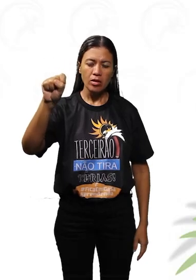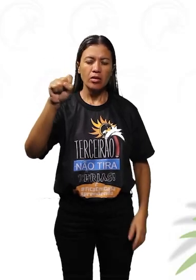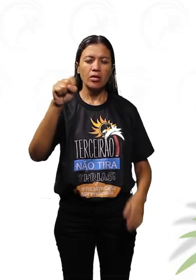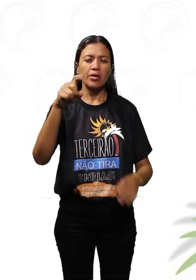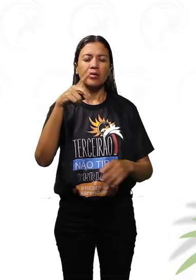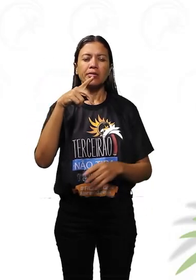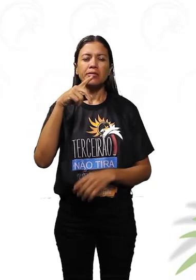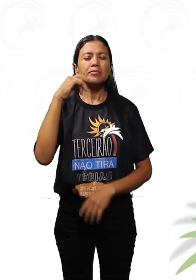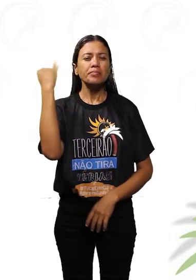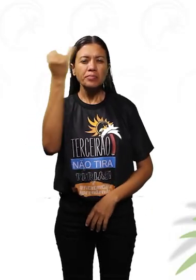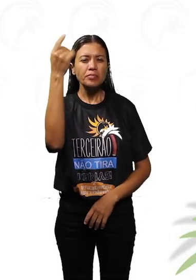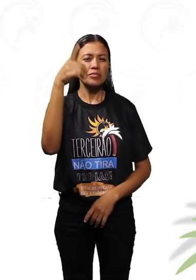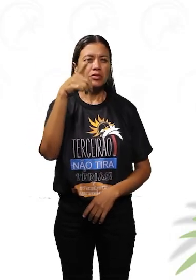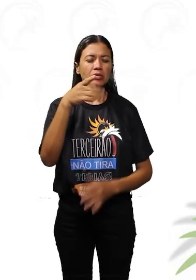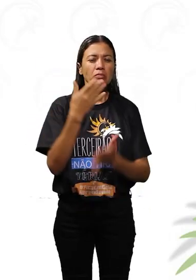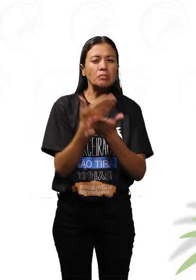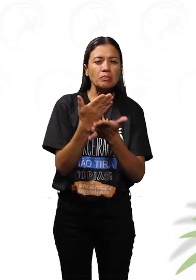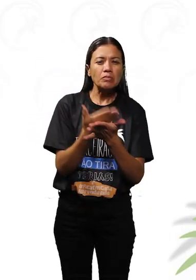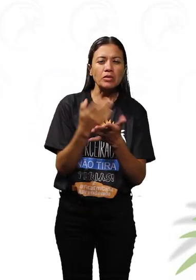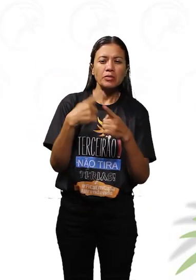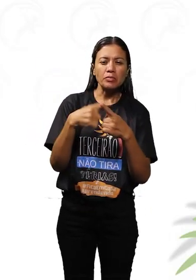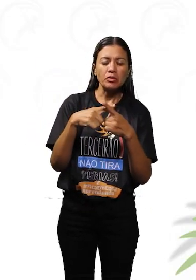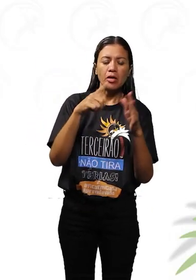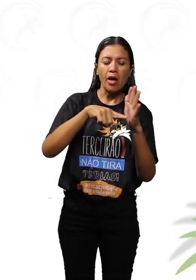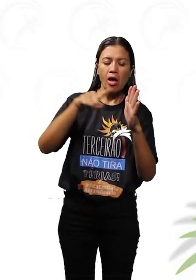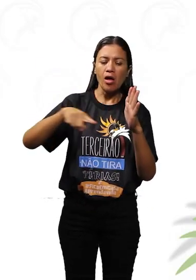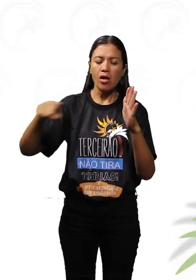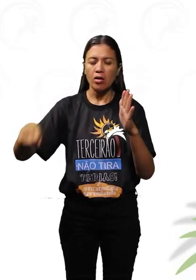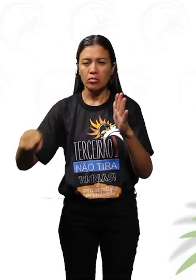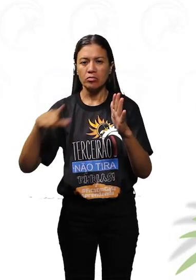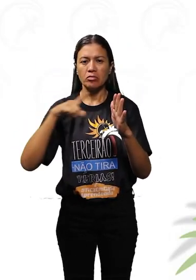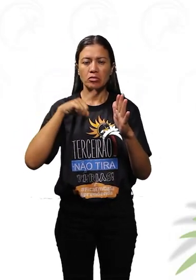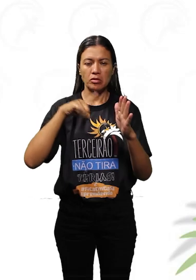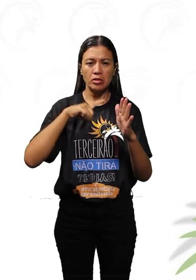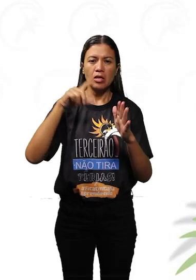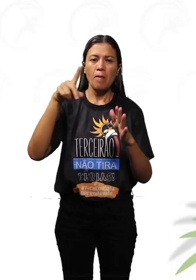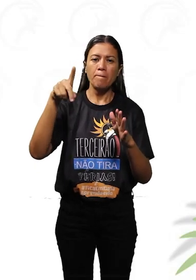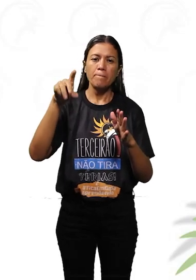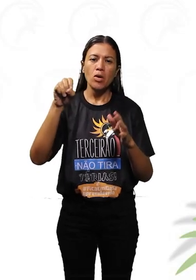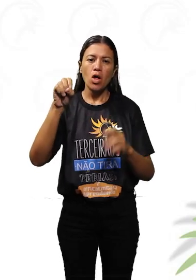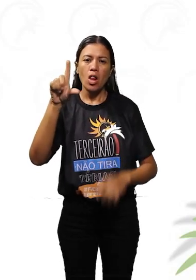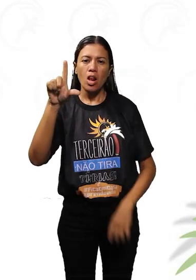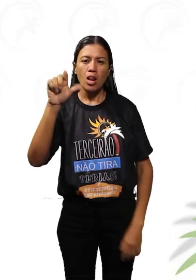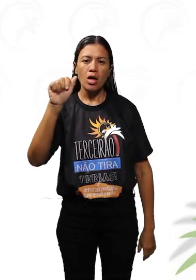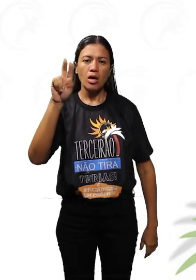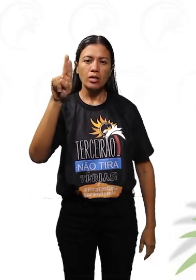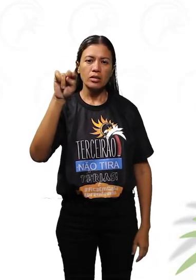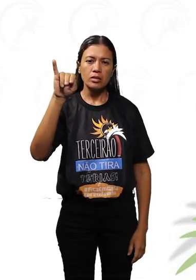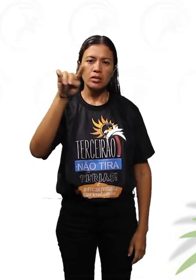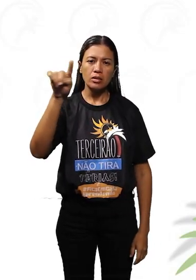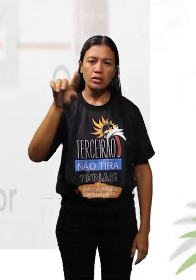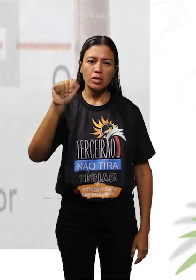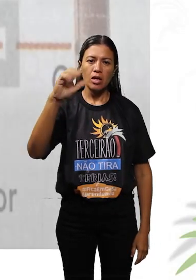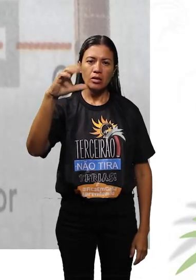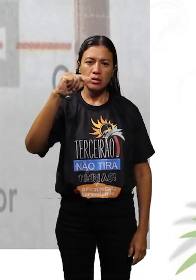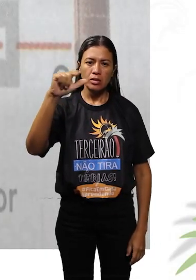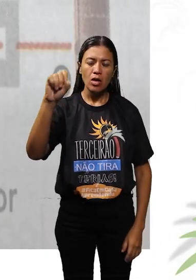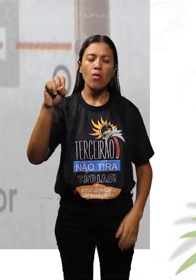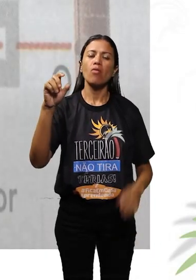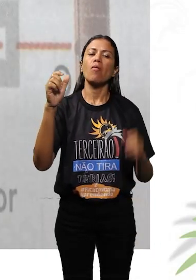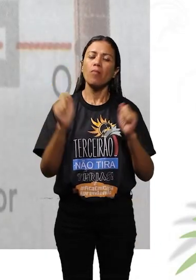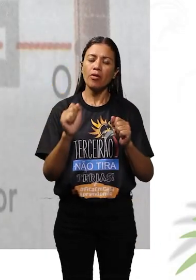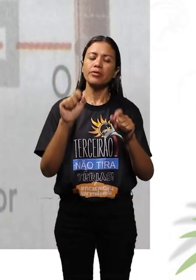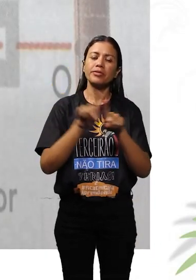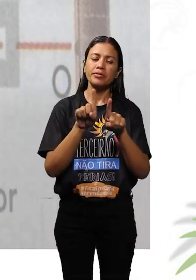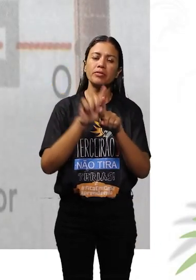das ondas transversais sofrerem polarização implica que ondas longitudinais não podem sofrer polarização,